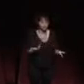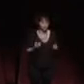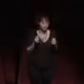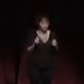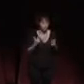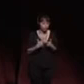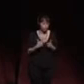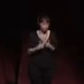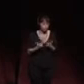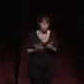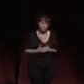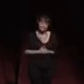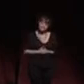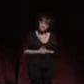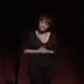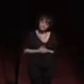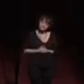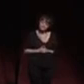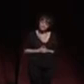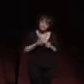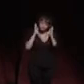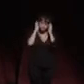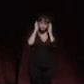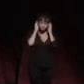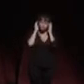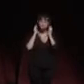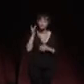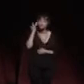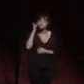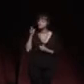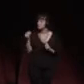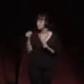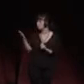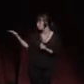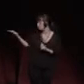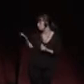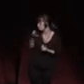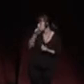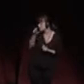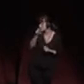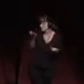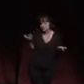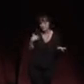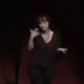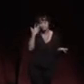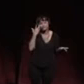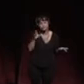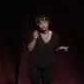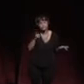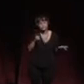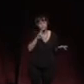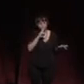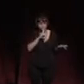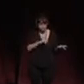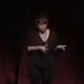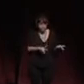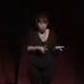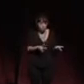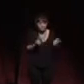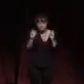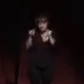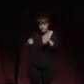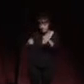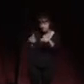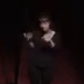e, na verdade, eu não sei como elas veem isso, mas eu não acho que a gente tenha uma resposta